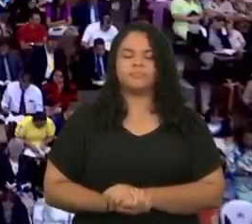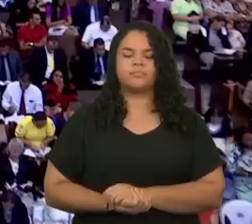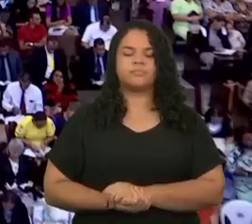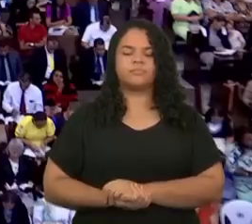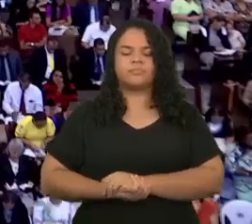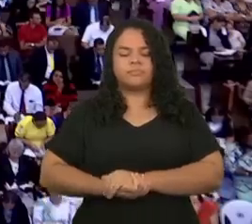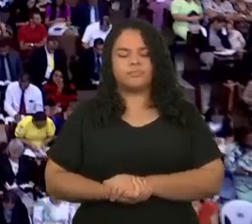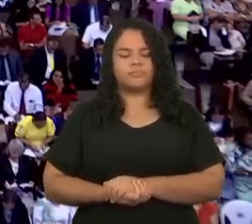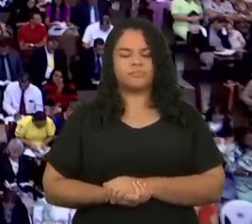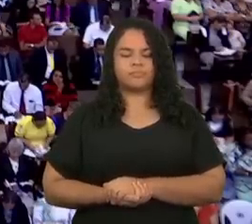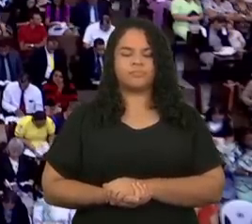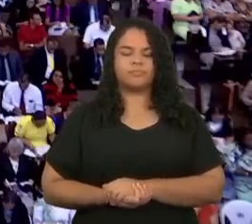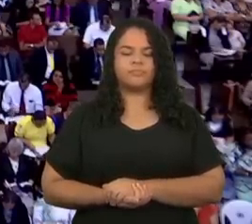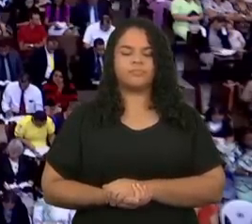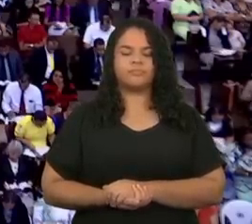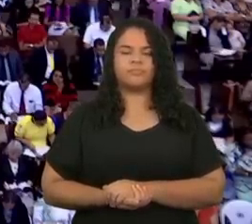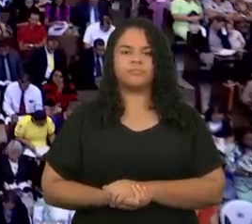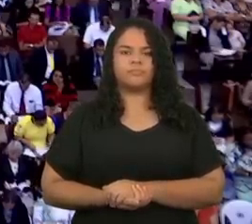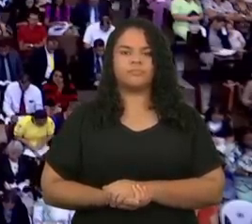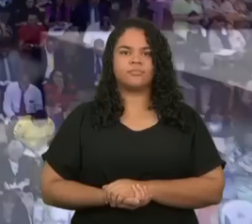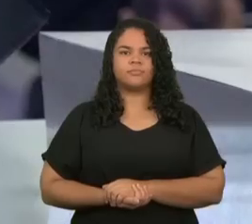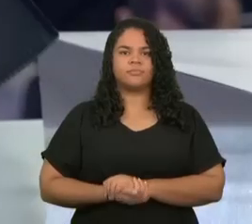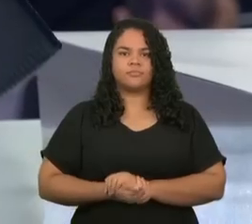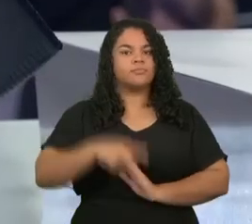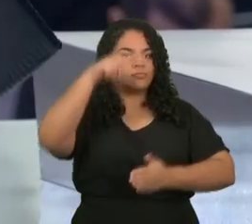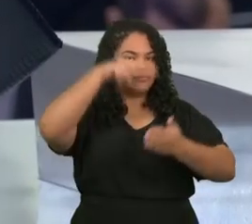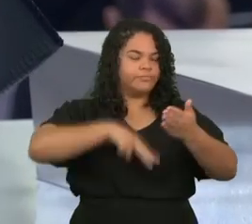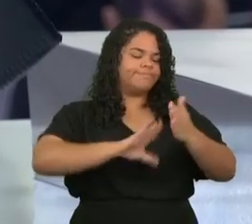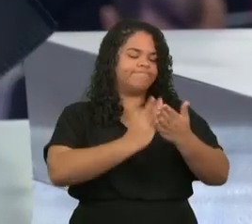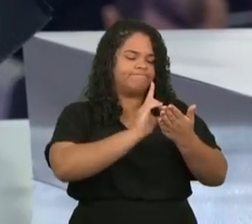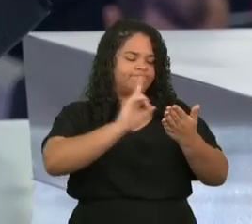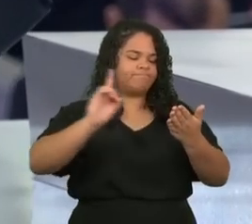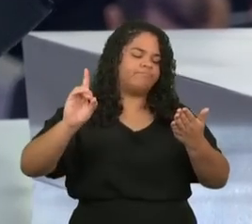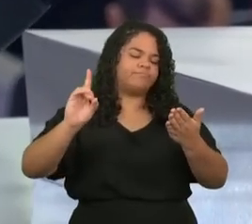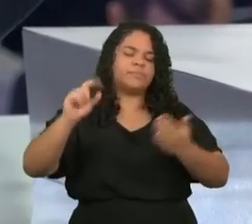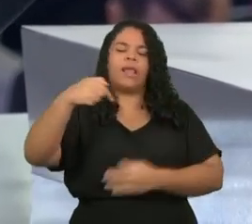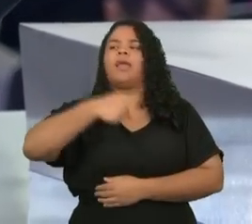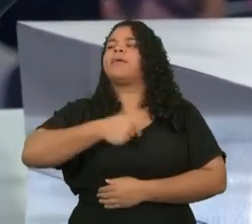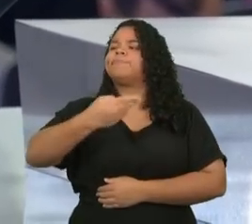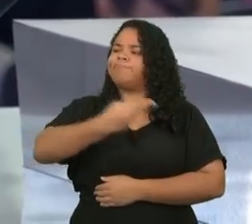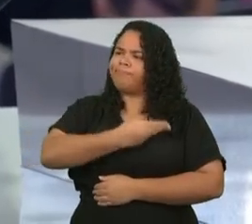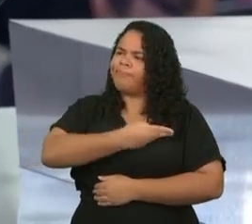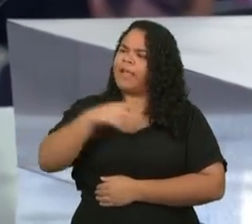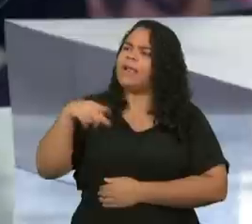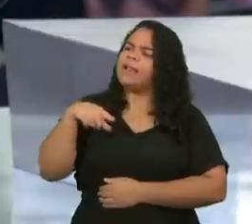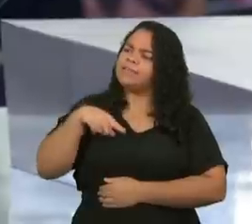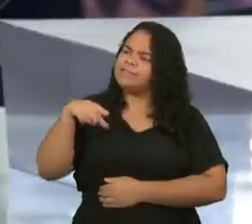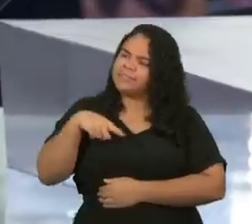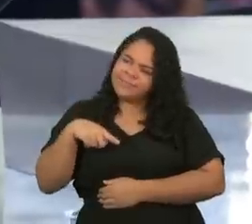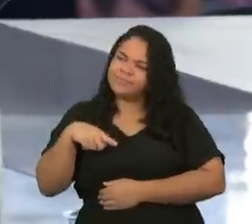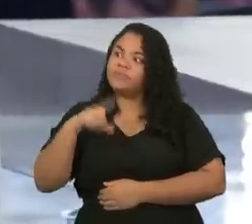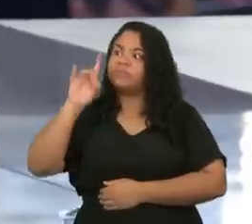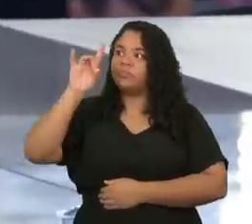diz assim companheiro sou de todos os que